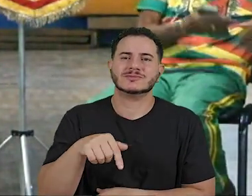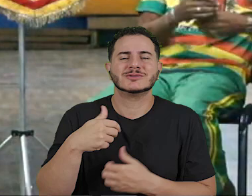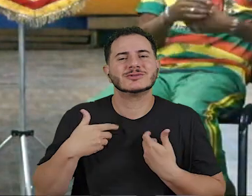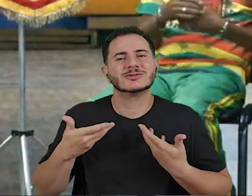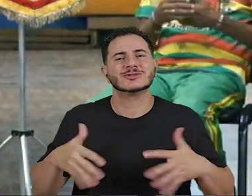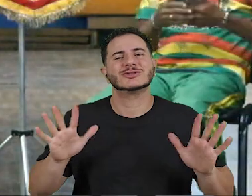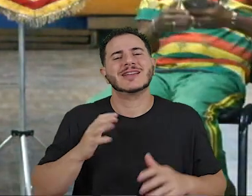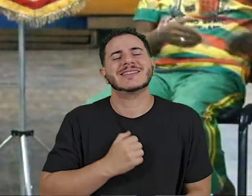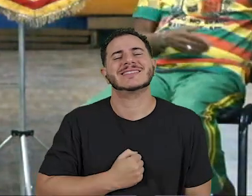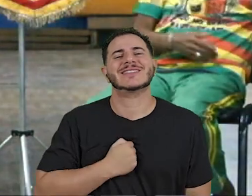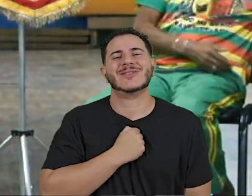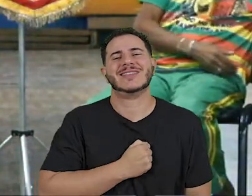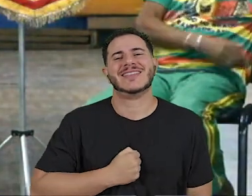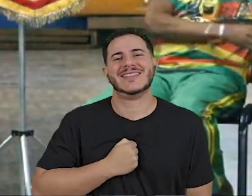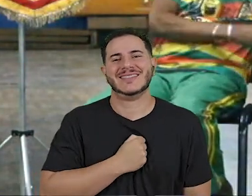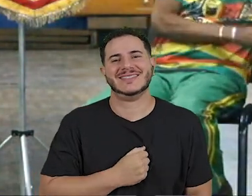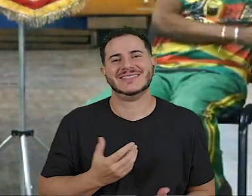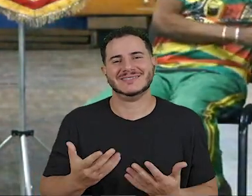com saudades.